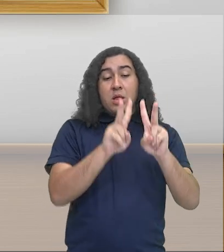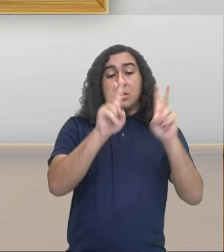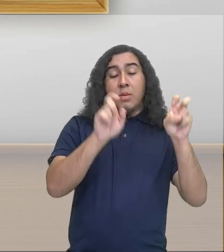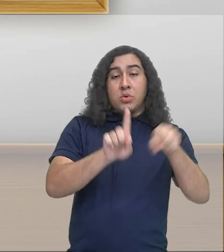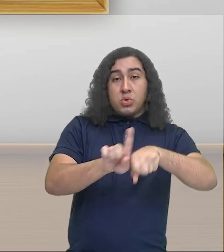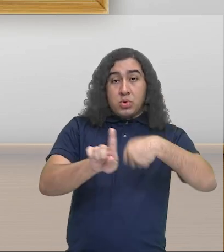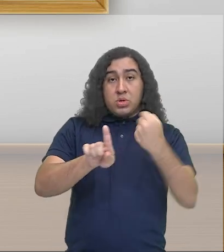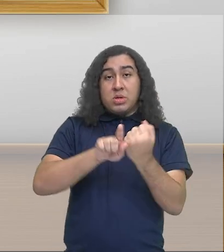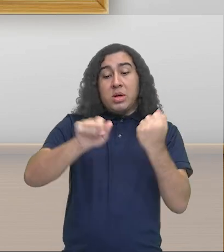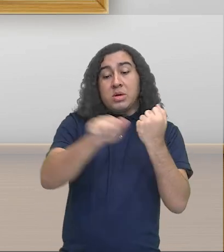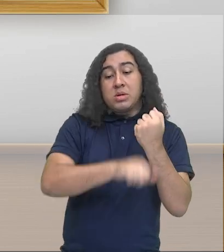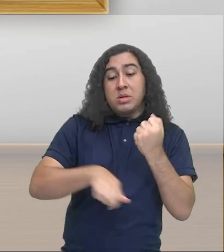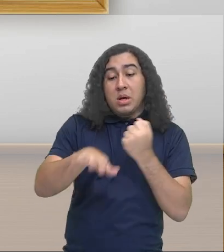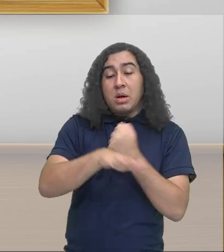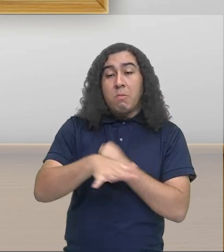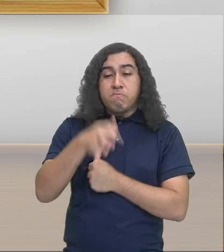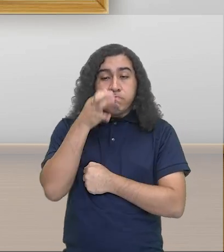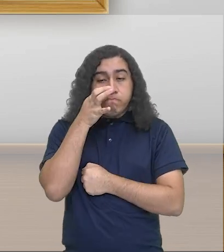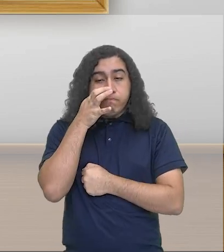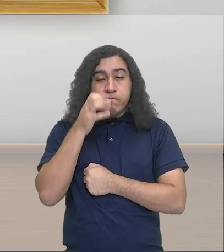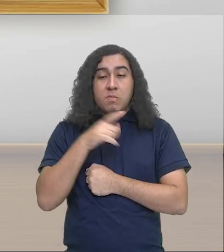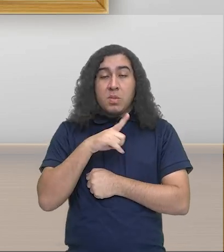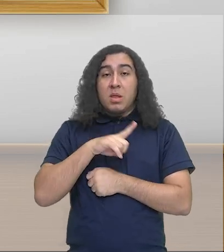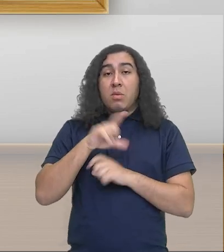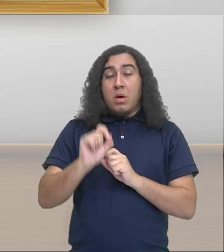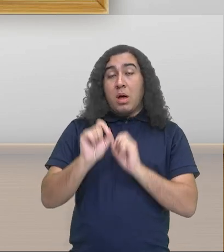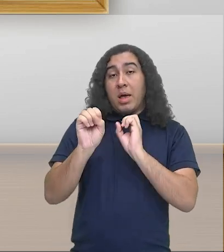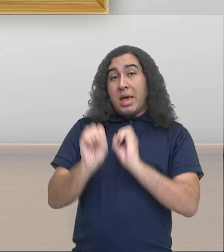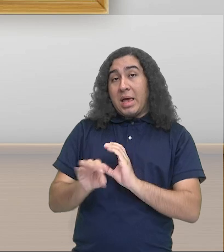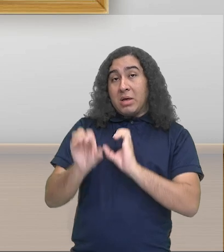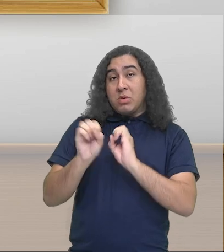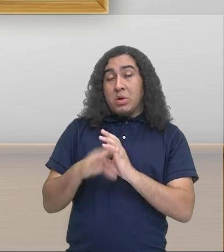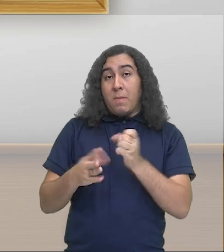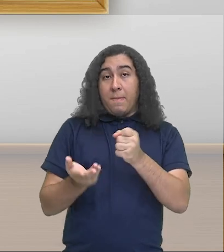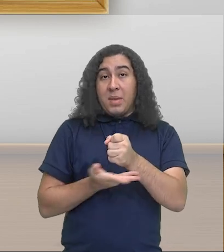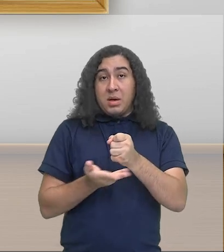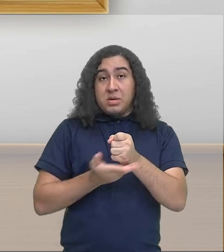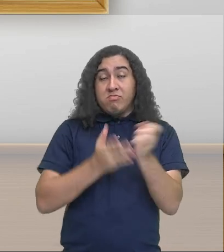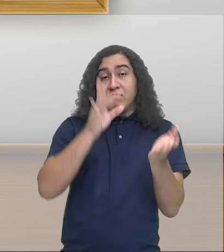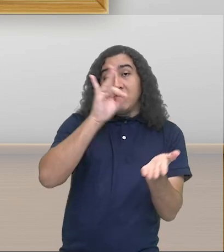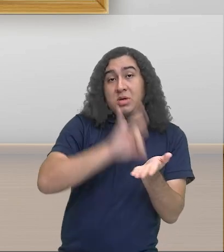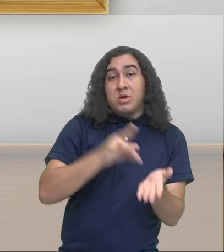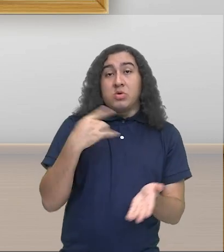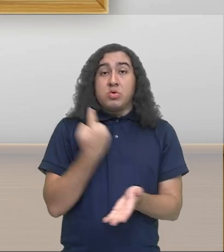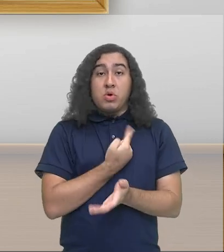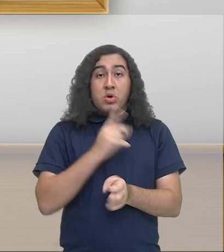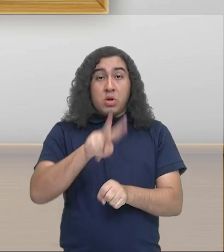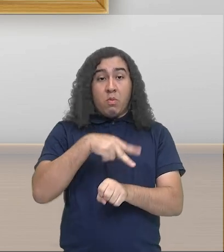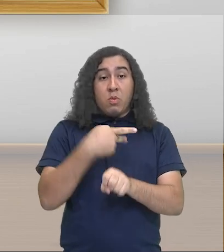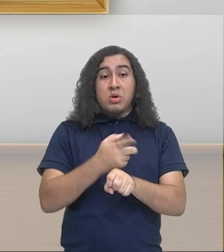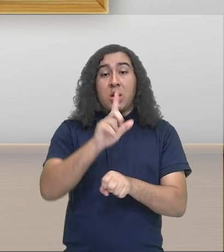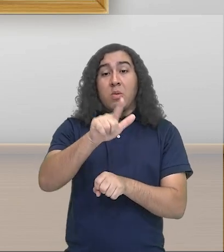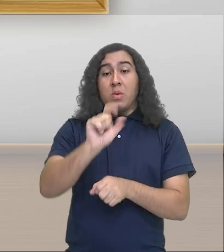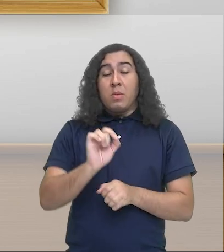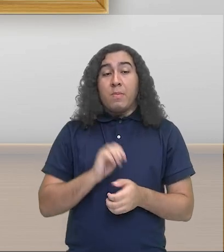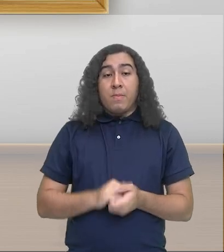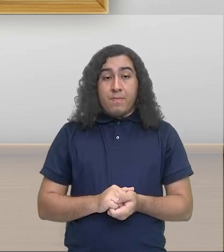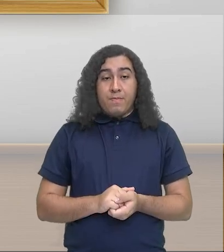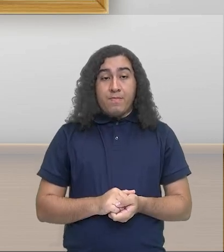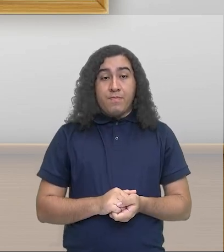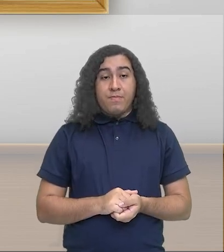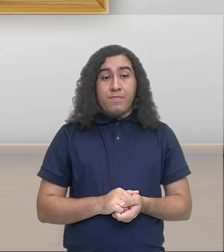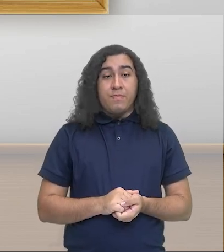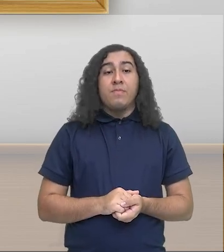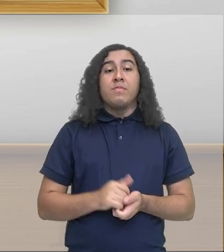que nos cerca a partir da educação básica, certamente nos tornaremos indivíduos com olhar